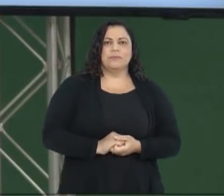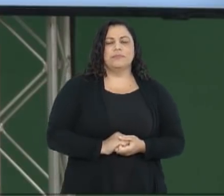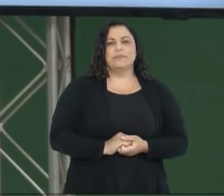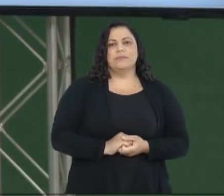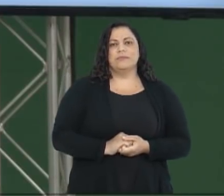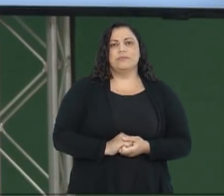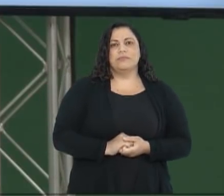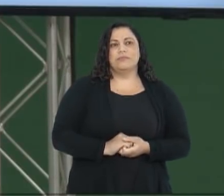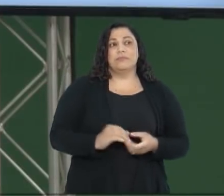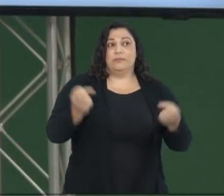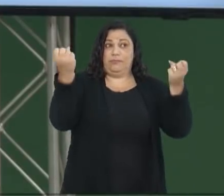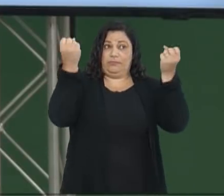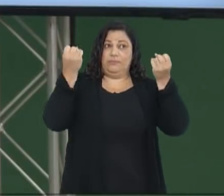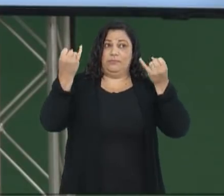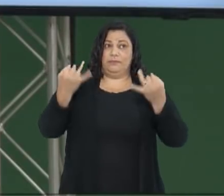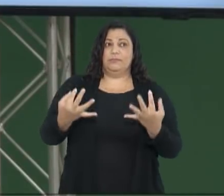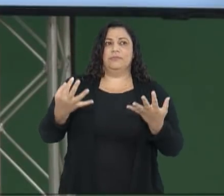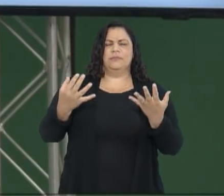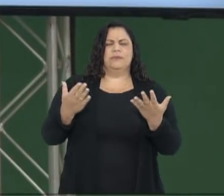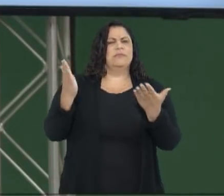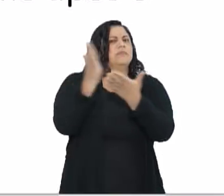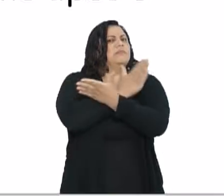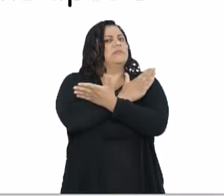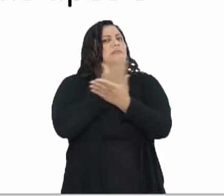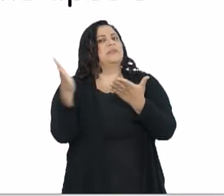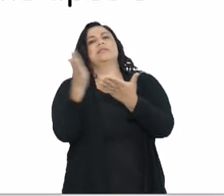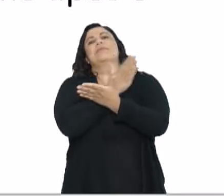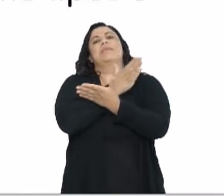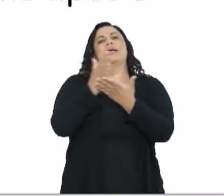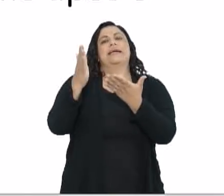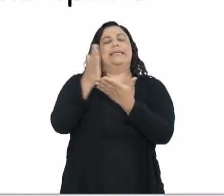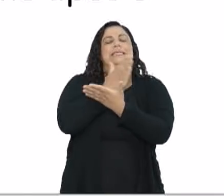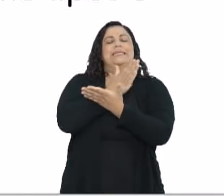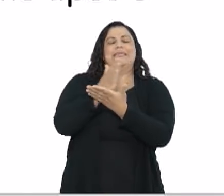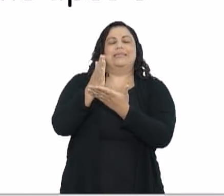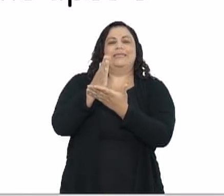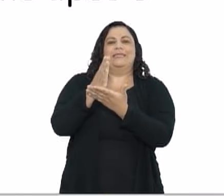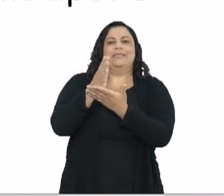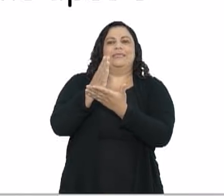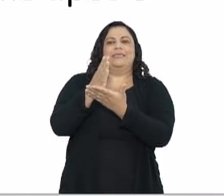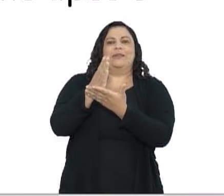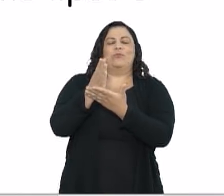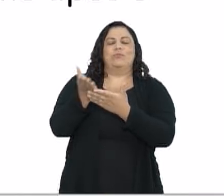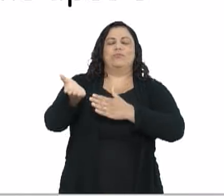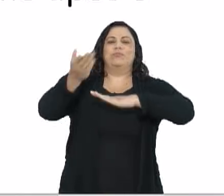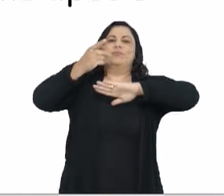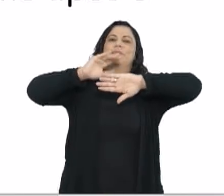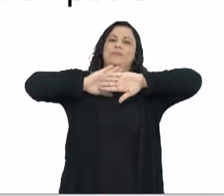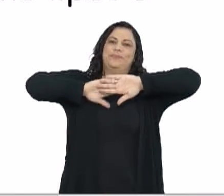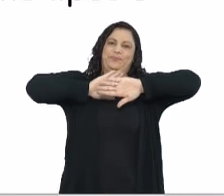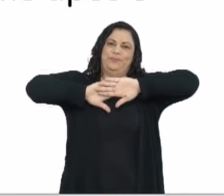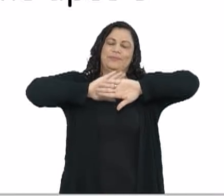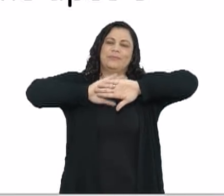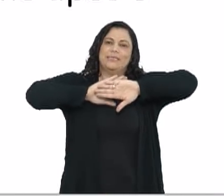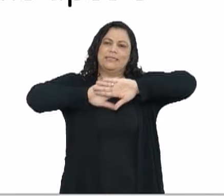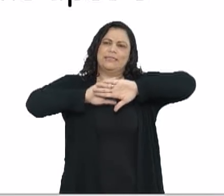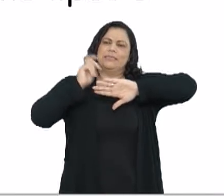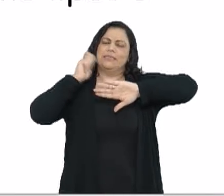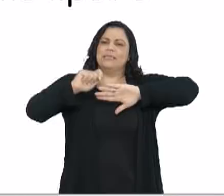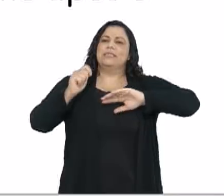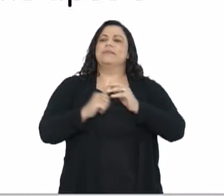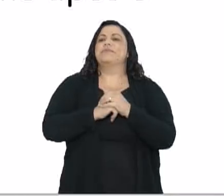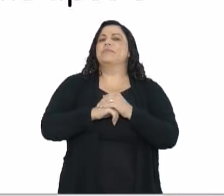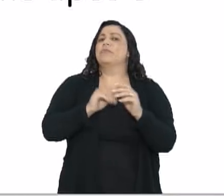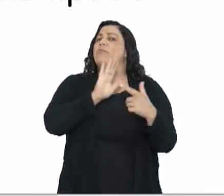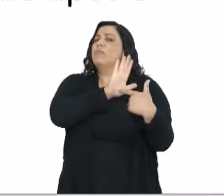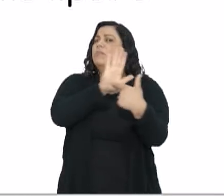Então, falando ainda dessa questão ali, que é uma separação ideológica do continente, né? Reflete todos os